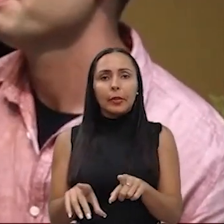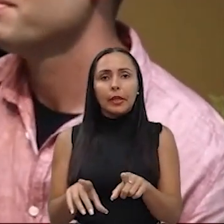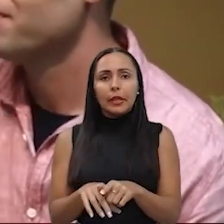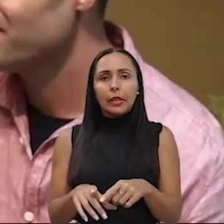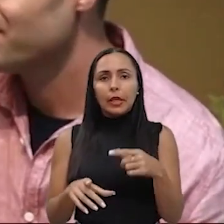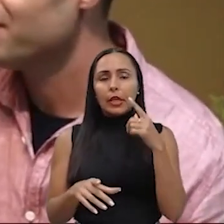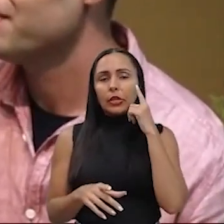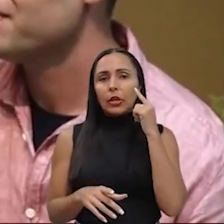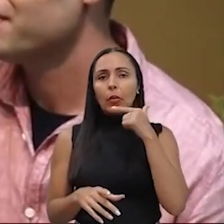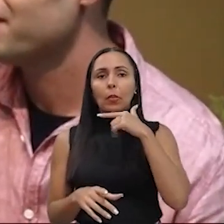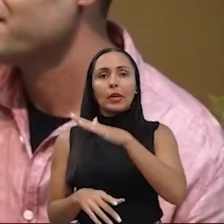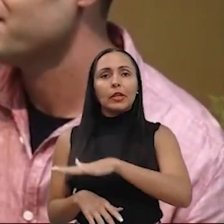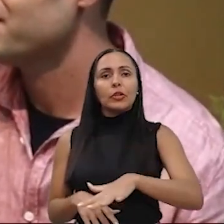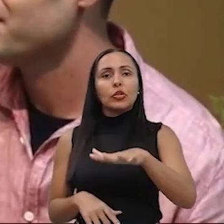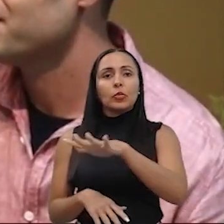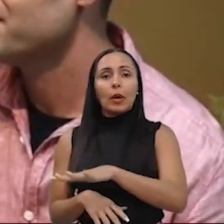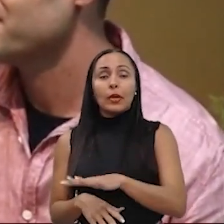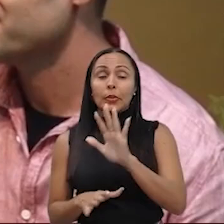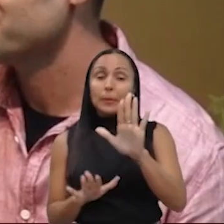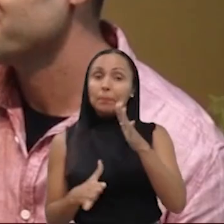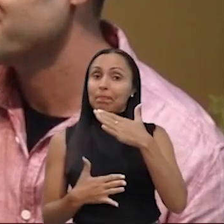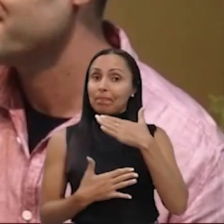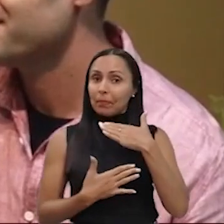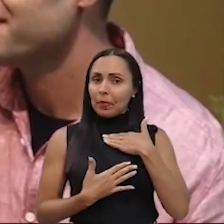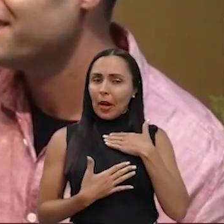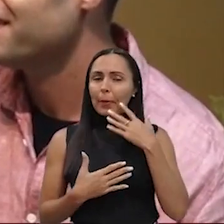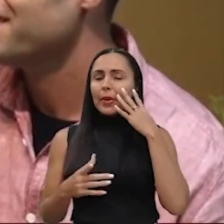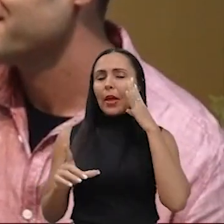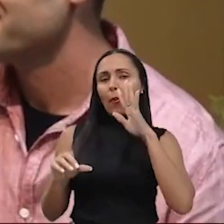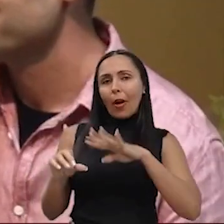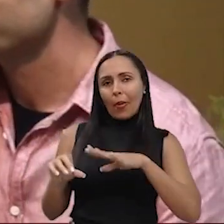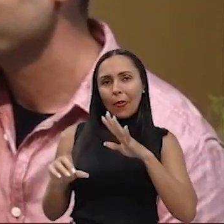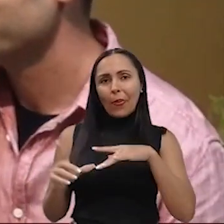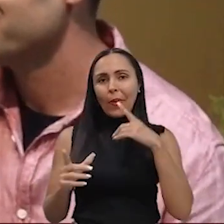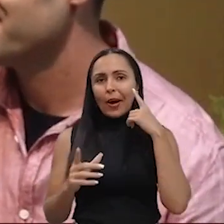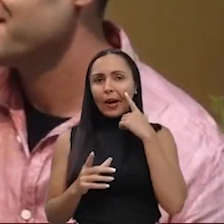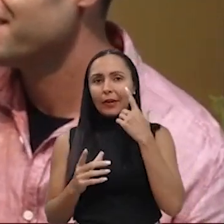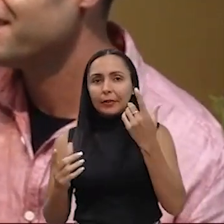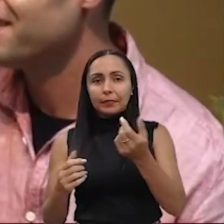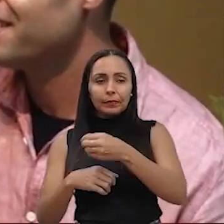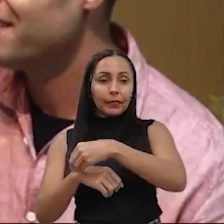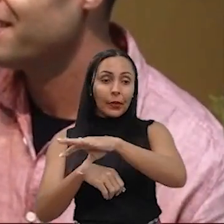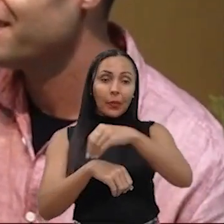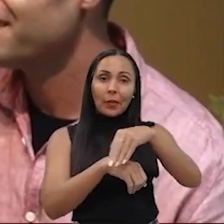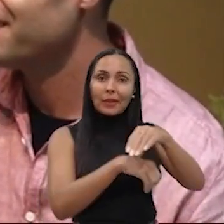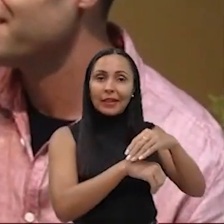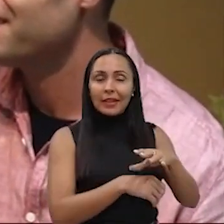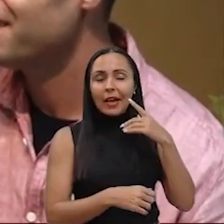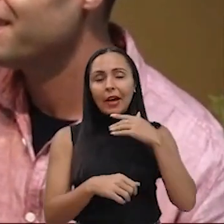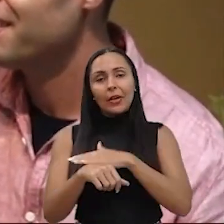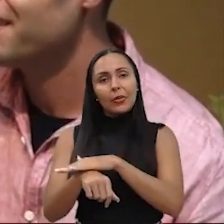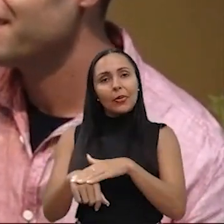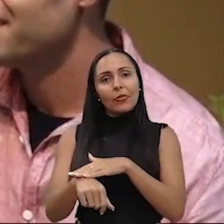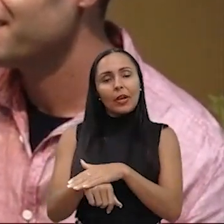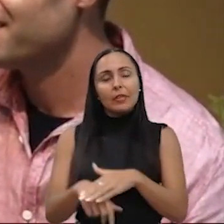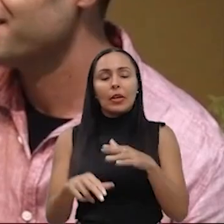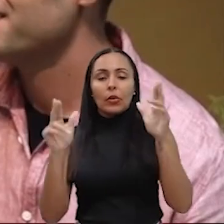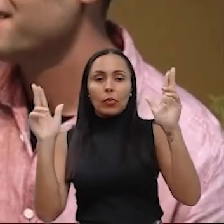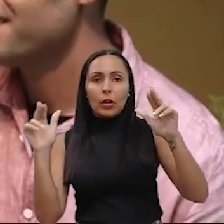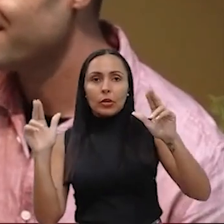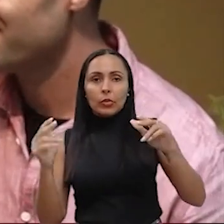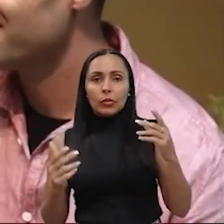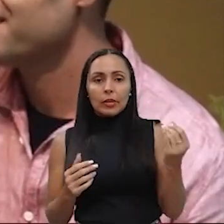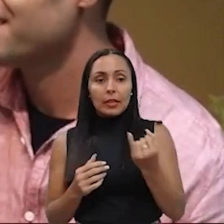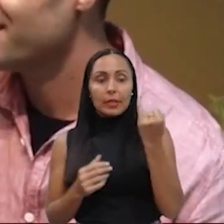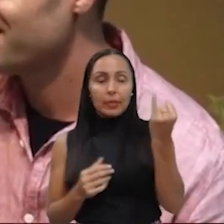esses espaços, e para mim vai ser uma honra compartilhar e conversar sobre esses assuntos que são super